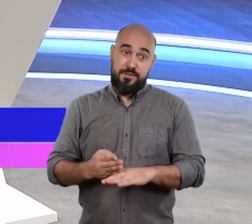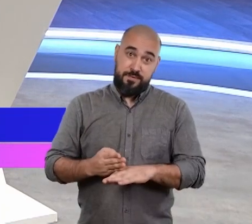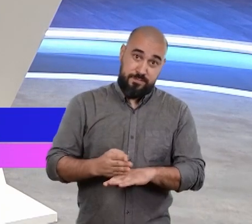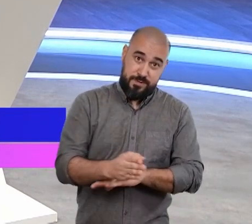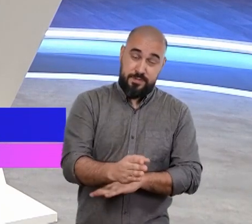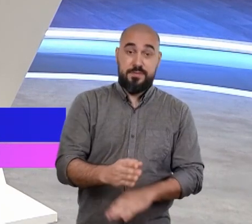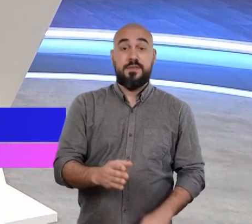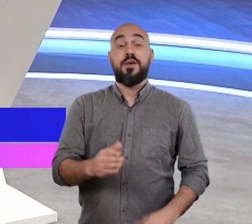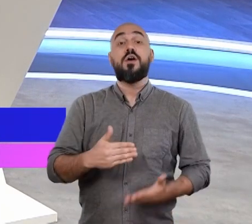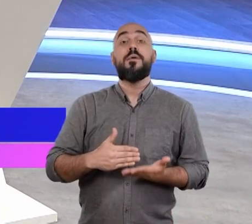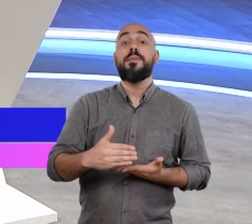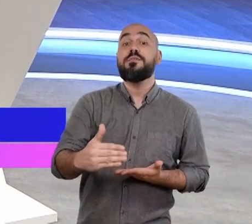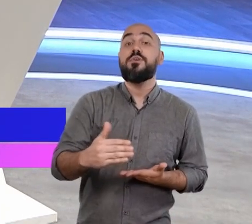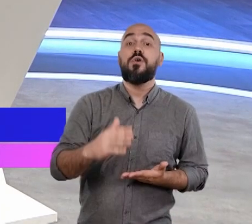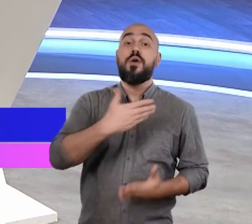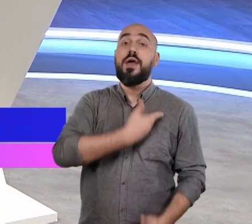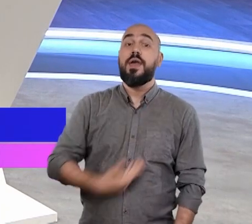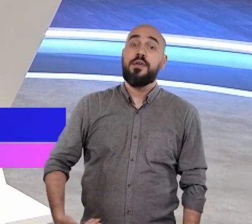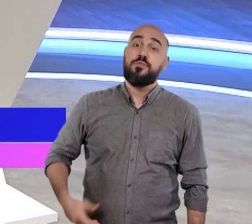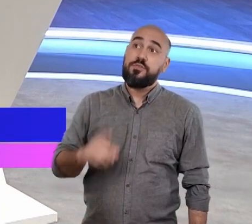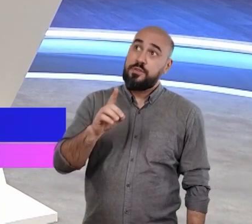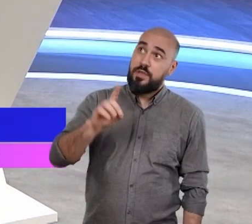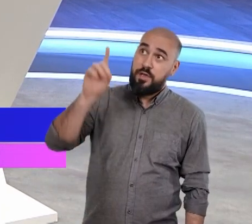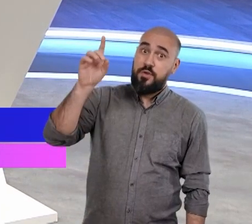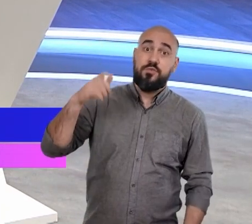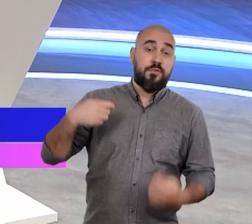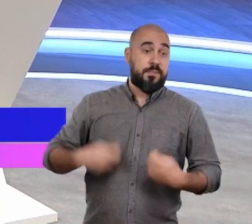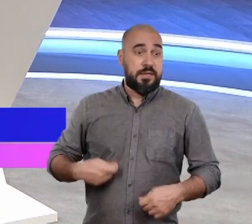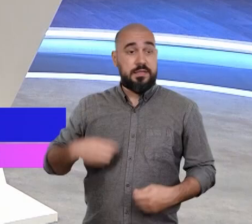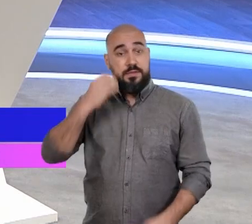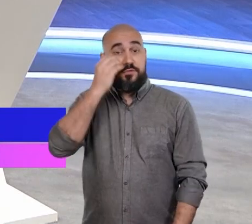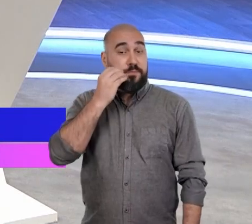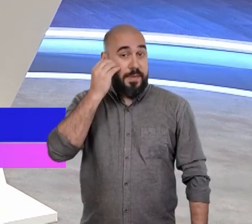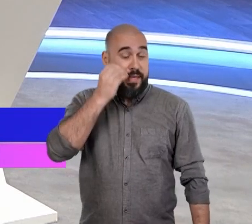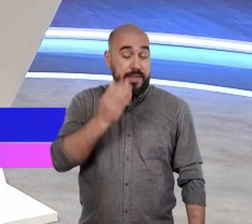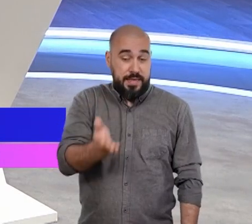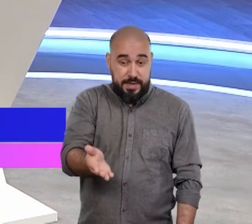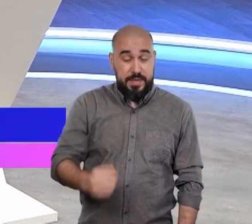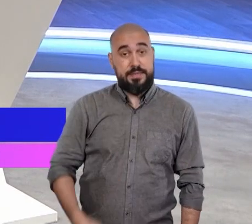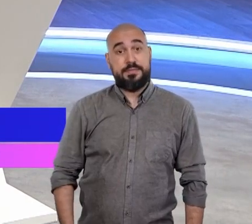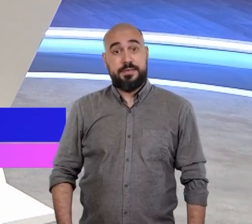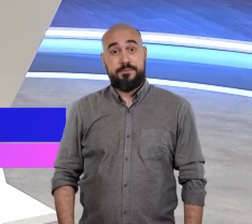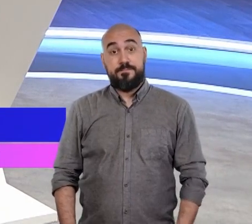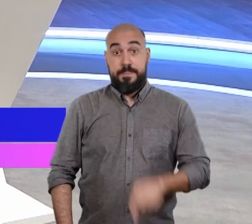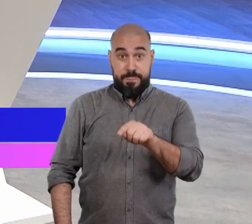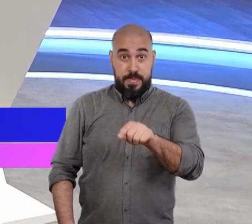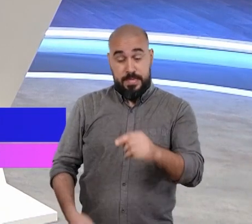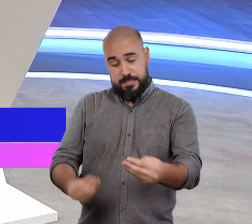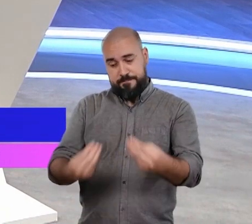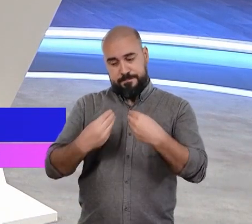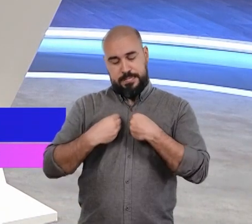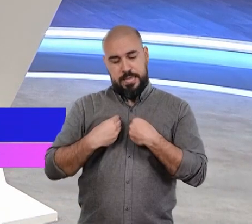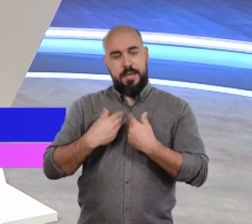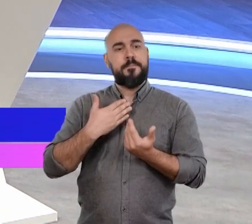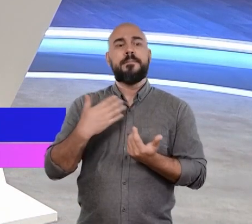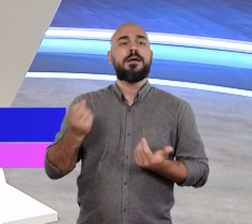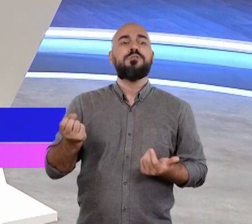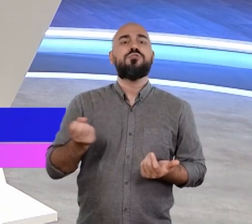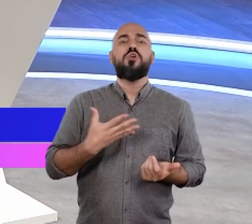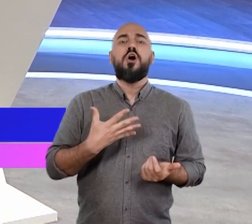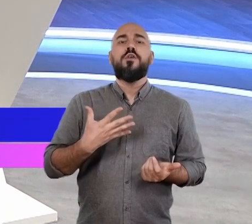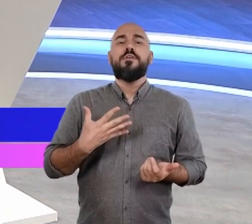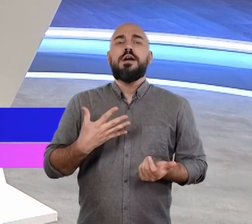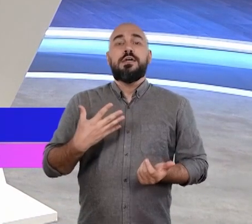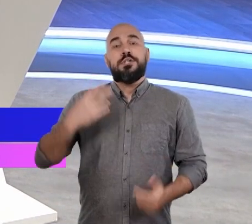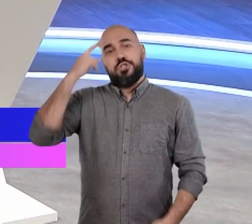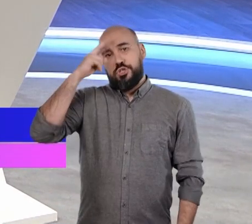reino espiritual, o reino do Senhor. Esta experiência do batismo, ela então inaugura em você